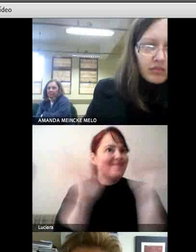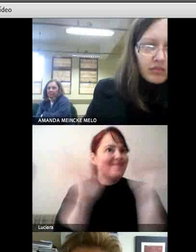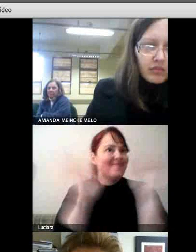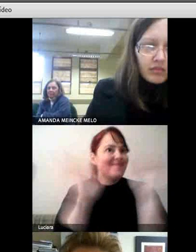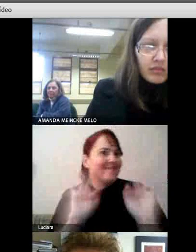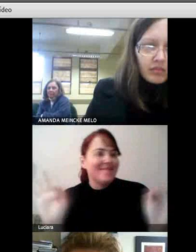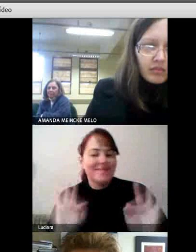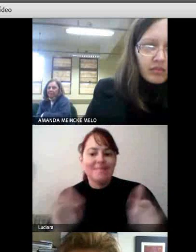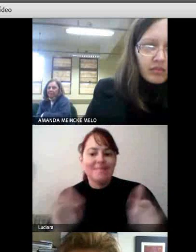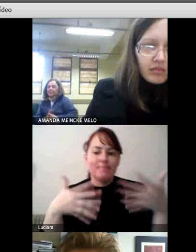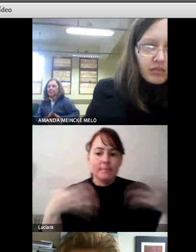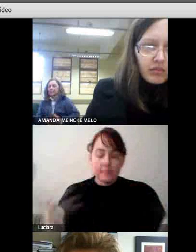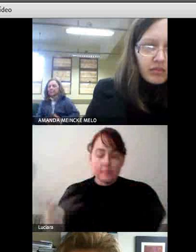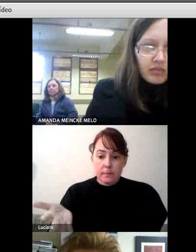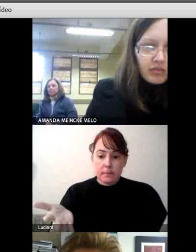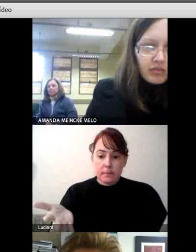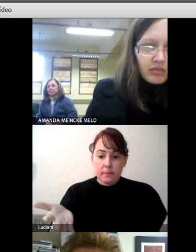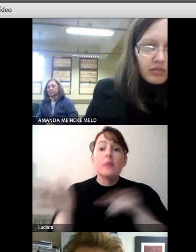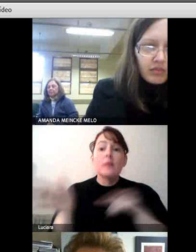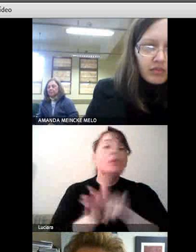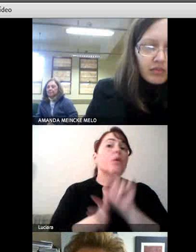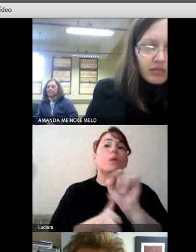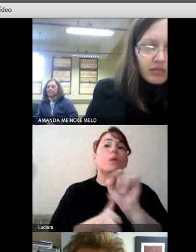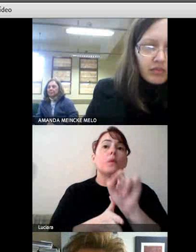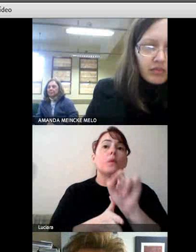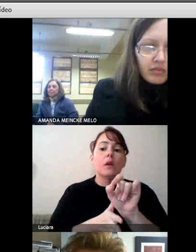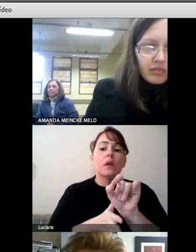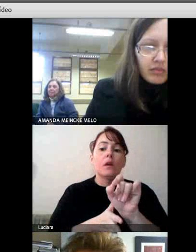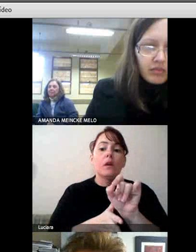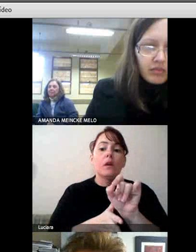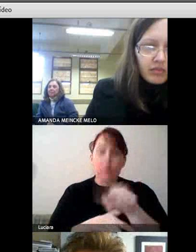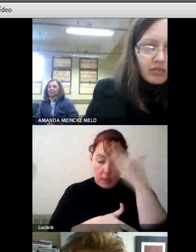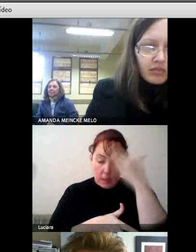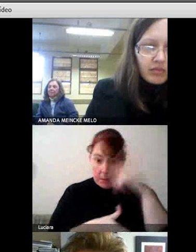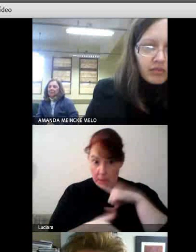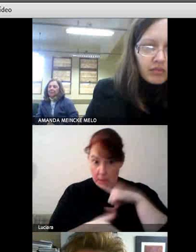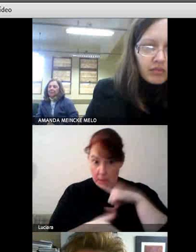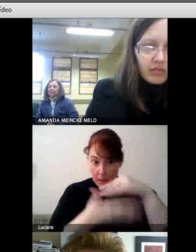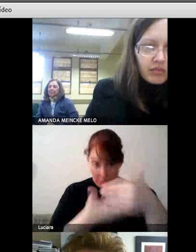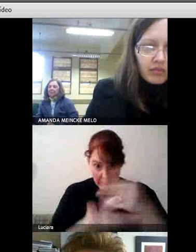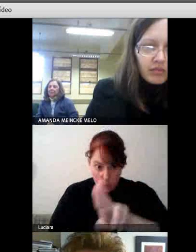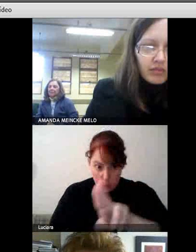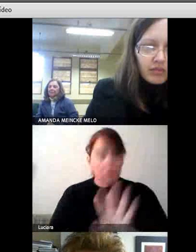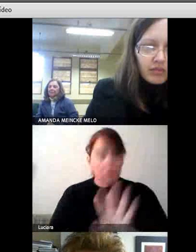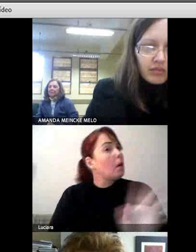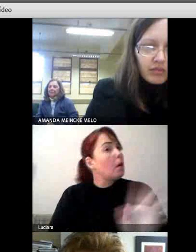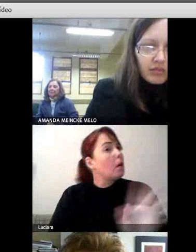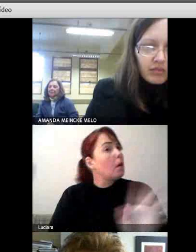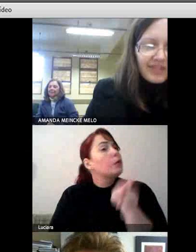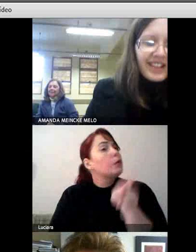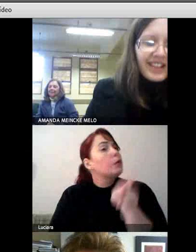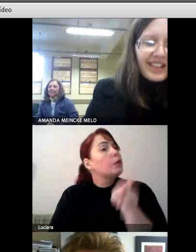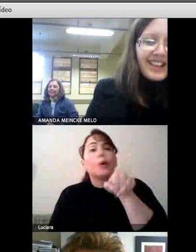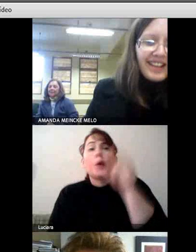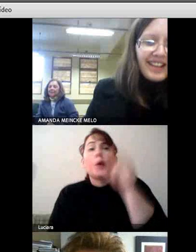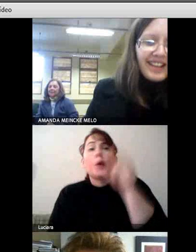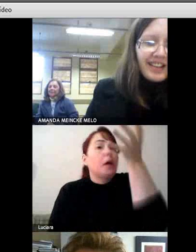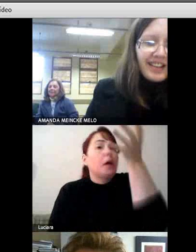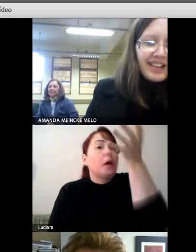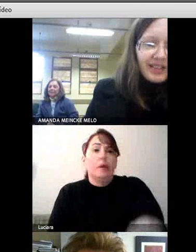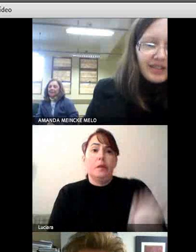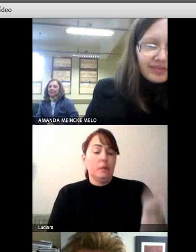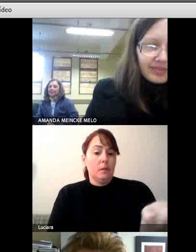como é que nós arrumamos os laptops. E estavam todos nas prateleiras, como se fosse uma biblioteca de livros. E aí nós